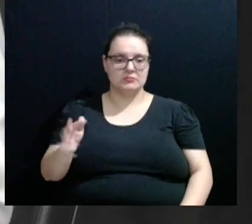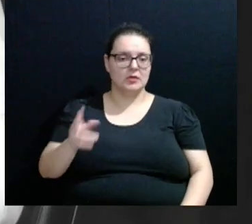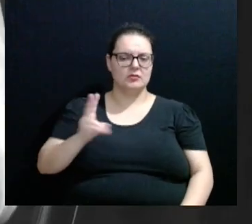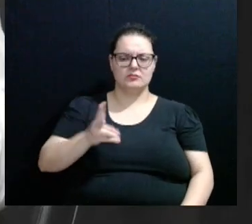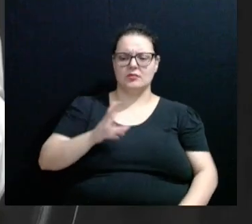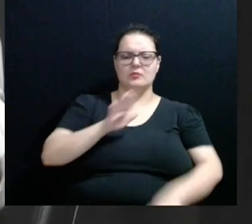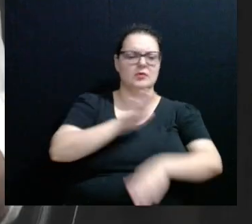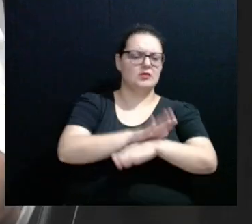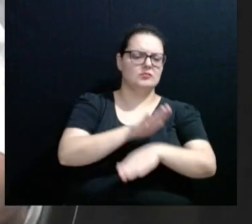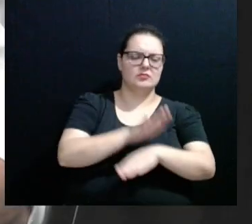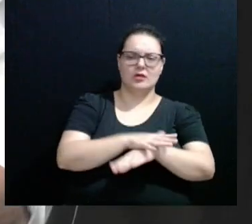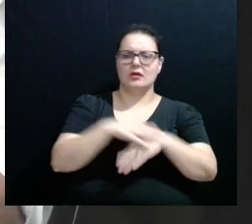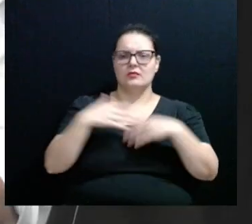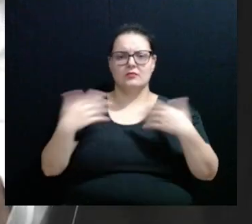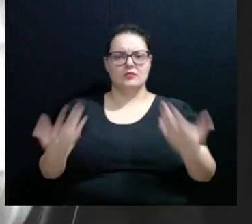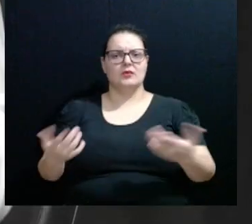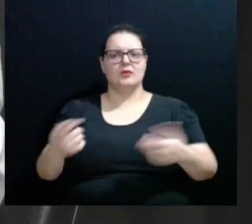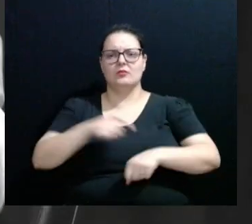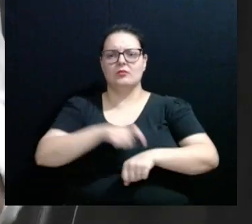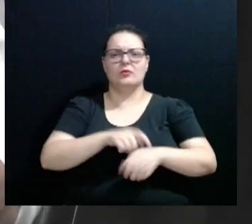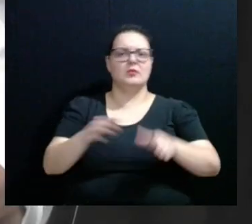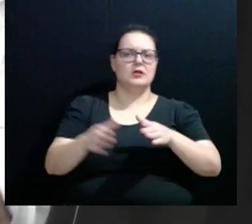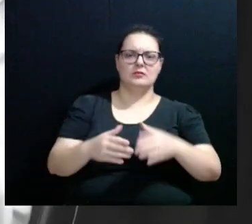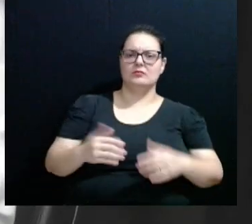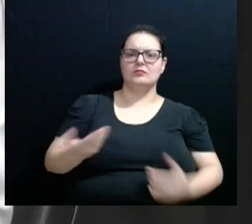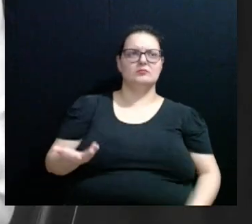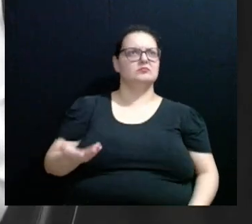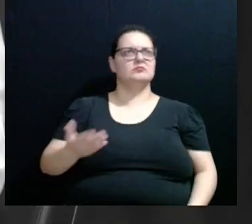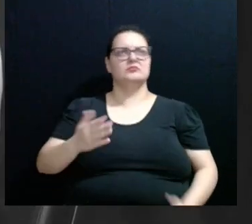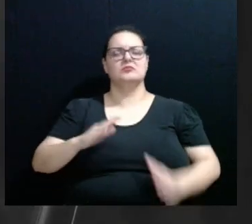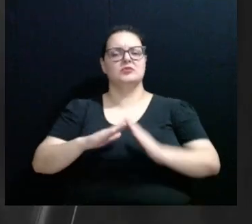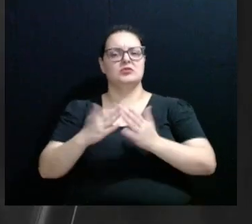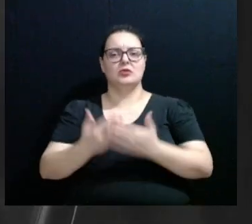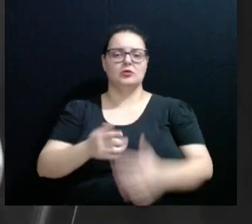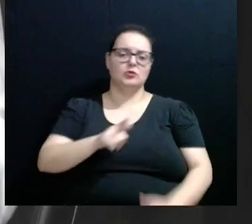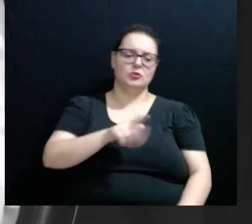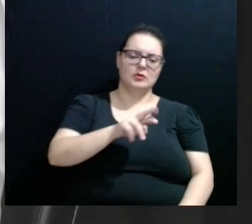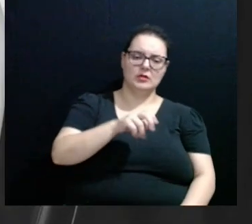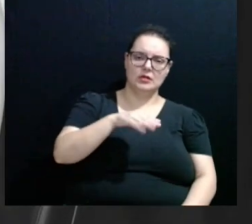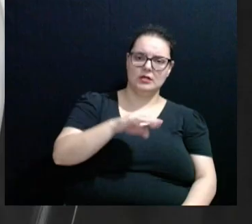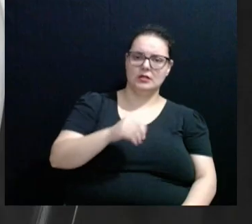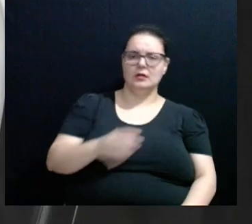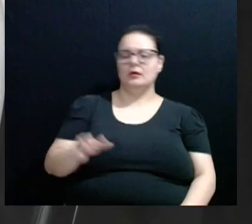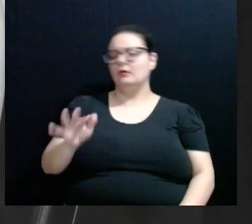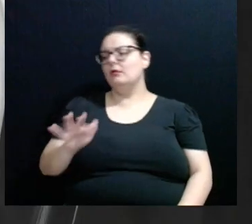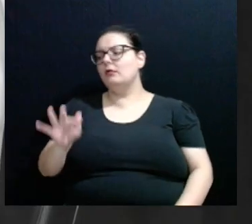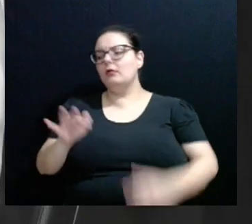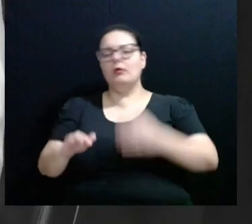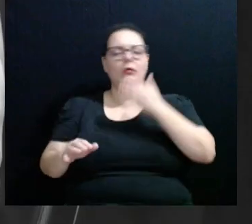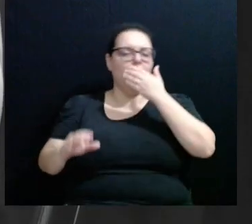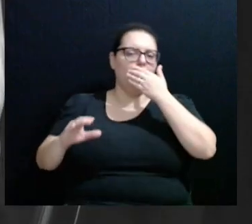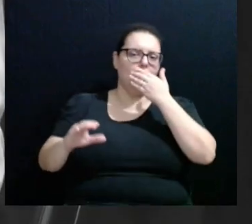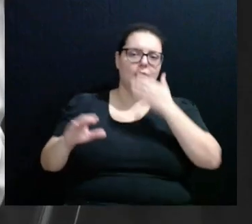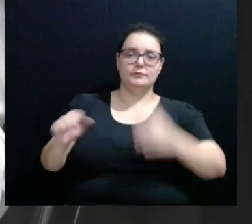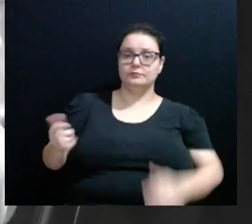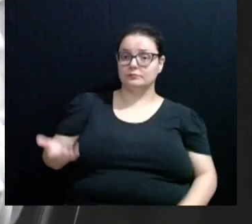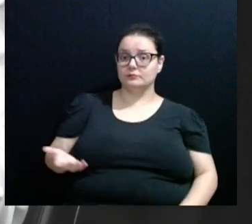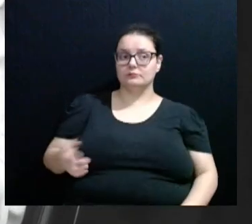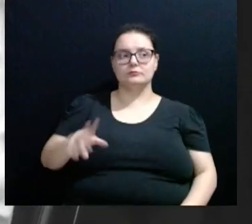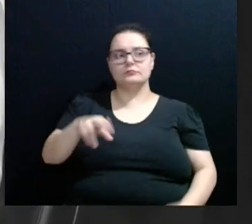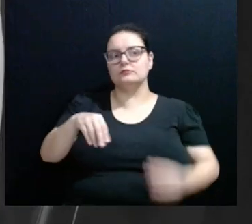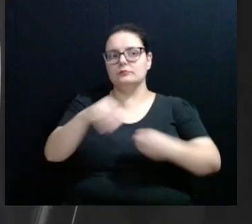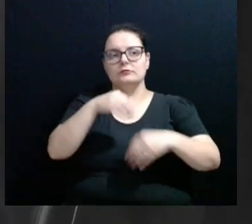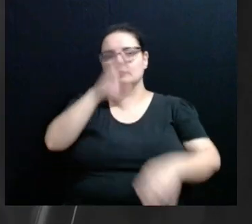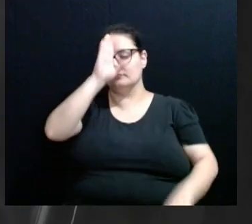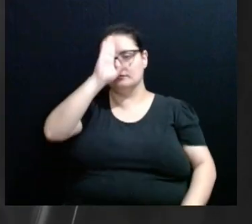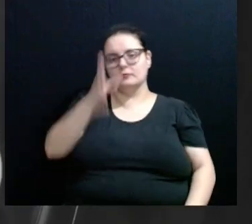ajudei, desde a da época de escola, com Grêmio, na faculdade com o CA, mas eu nunca me envolvi diretamente.